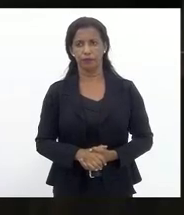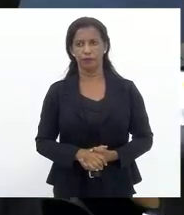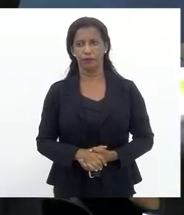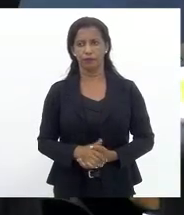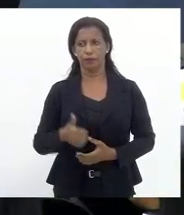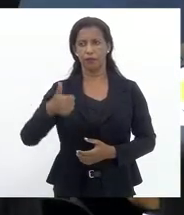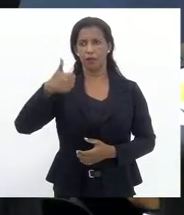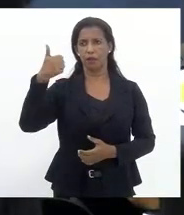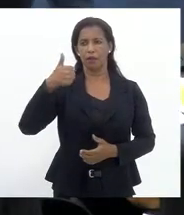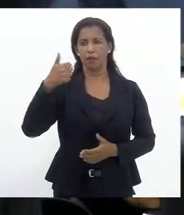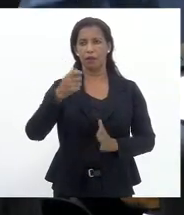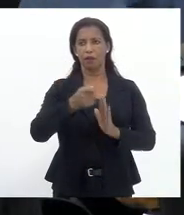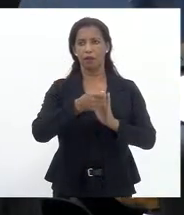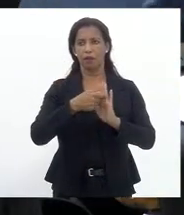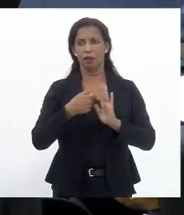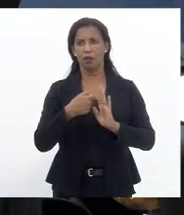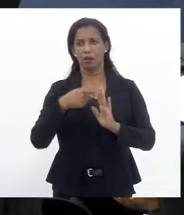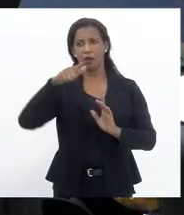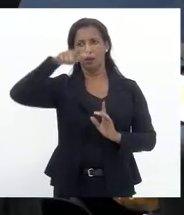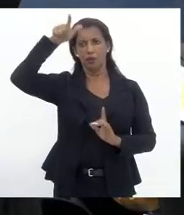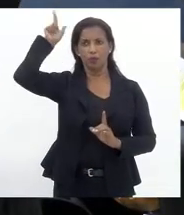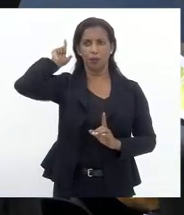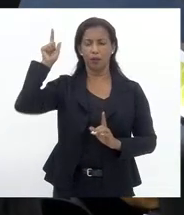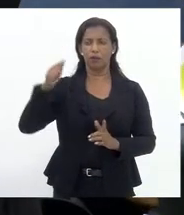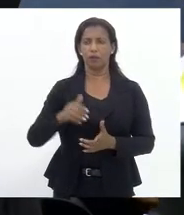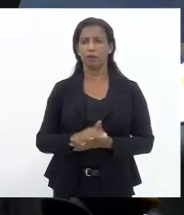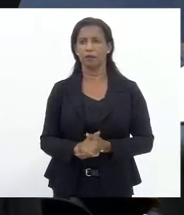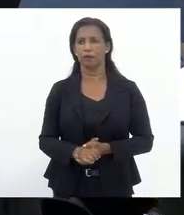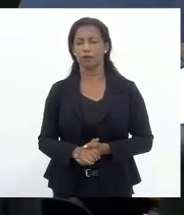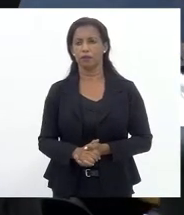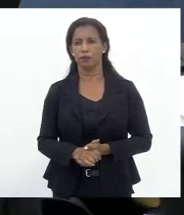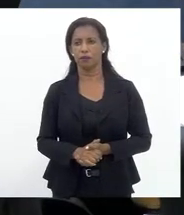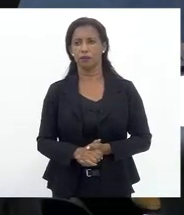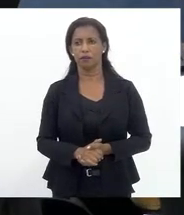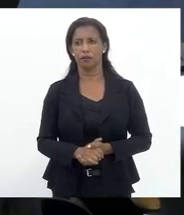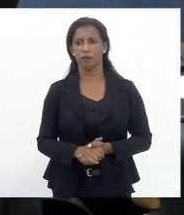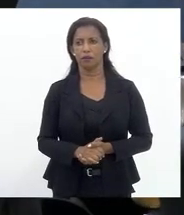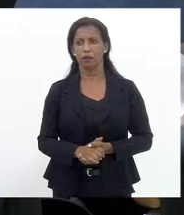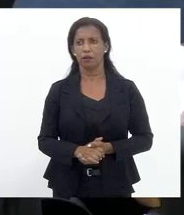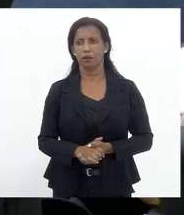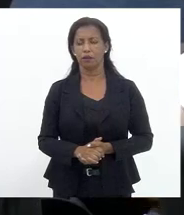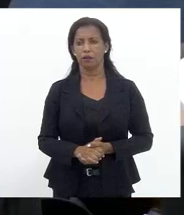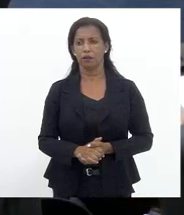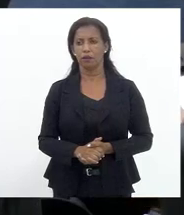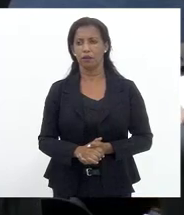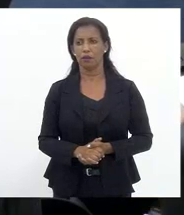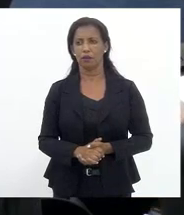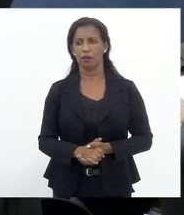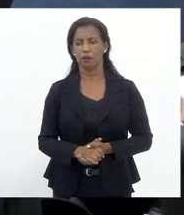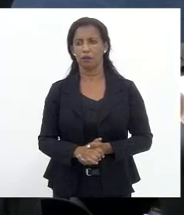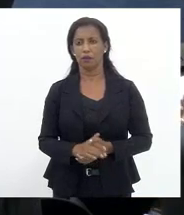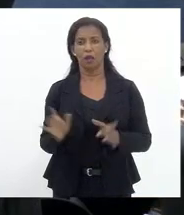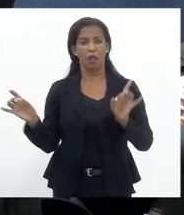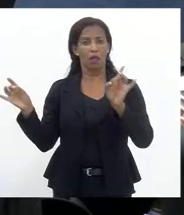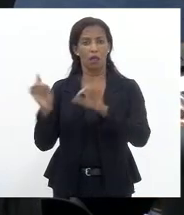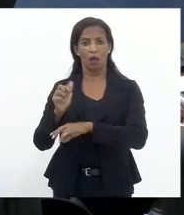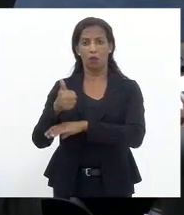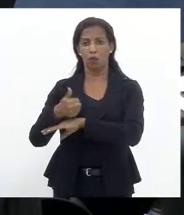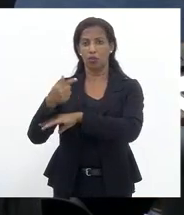Primeiro orador escrito, o nome do deputado Luiz Paulo. A declaração de voto. Não foi, já passou, encerrou às 17 horas, Mink.